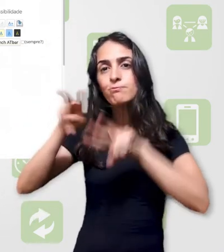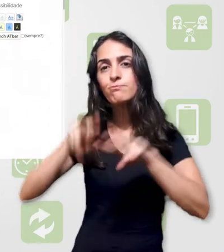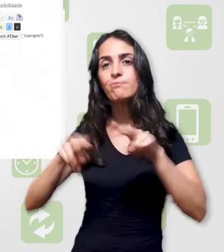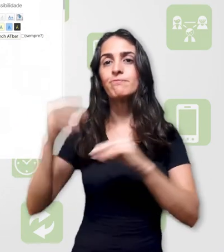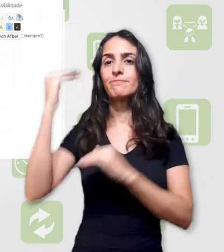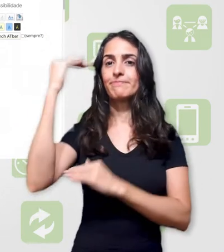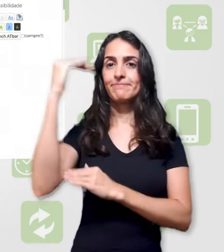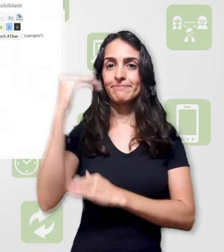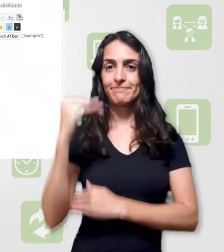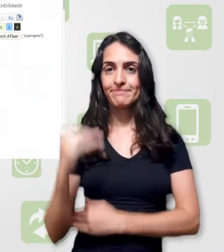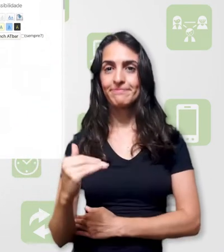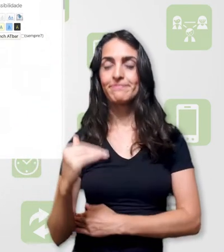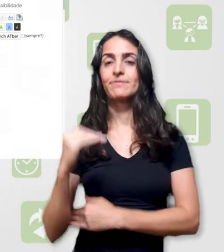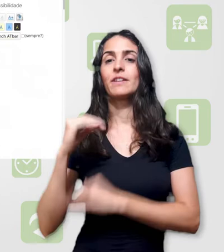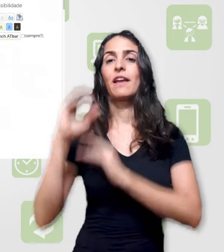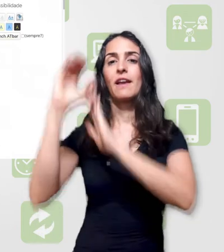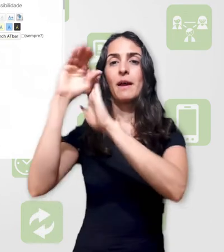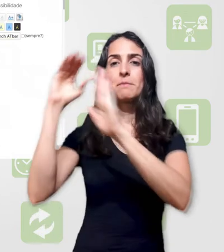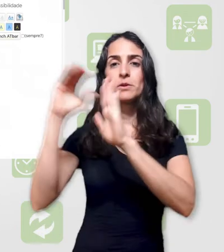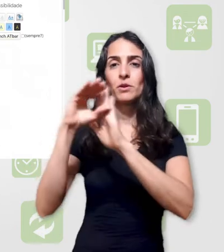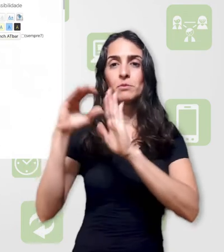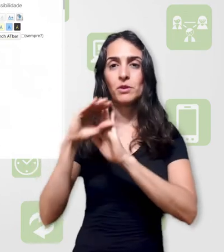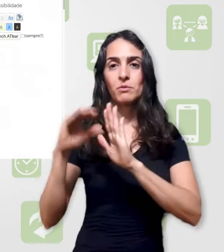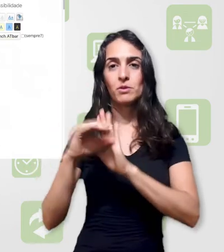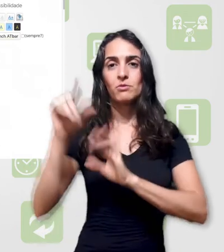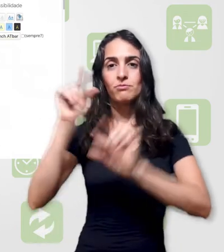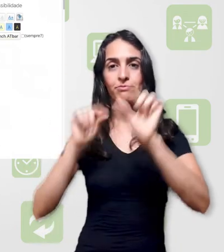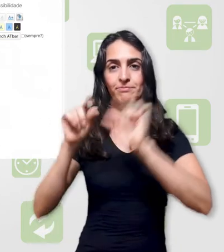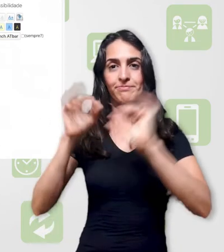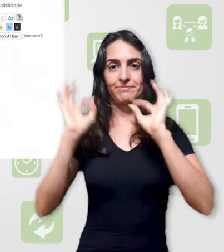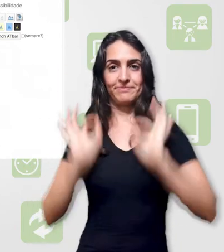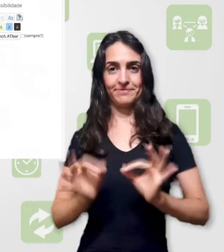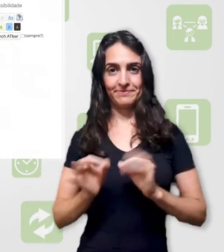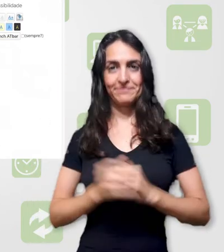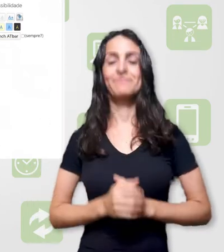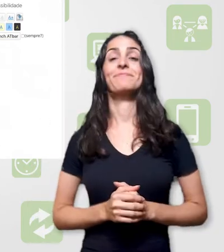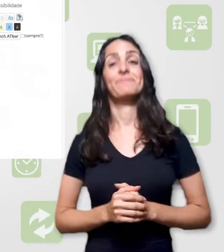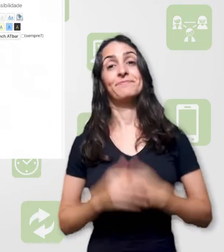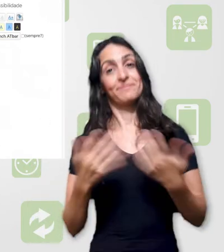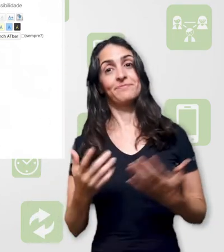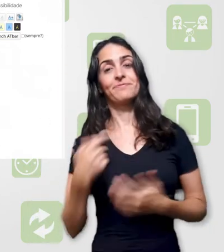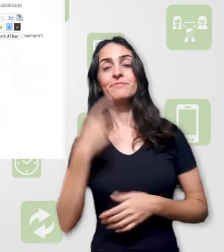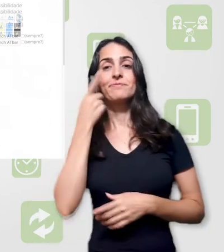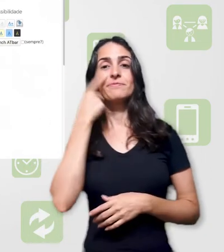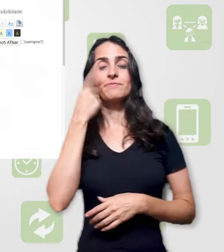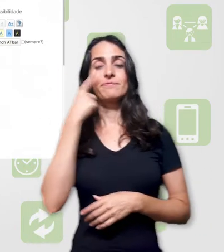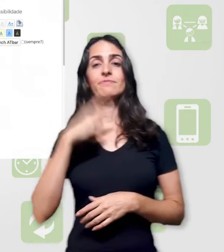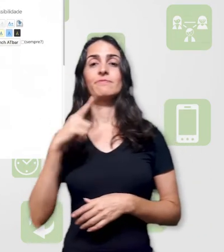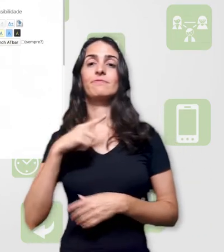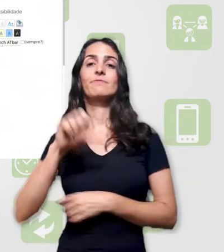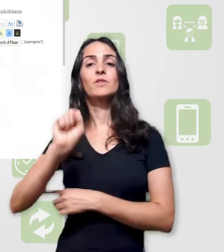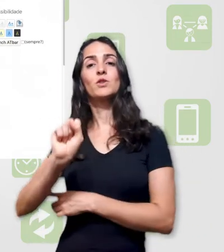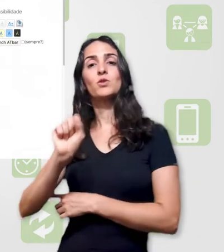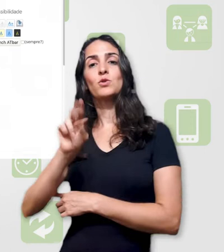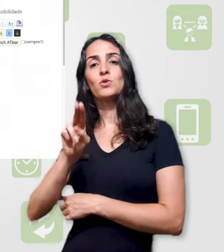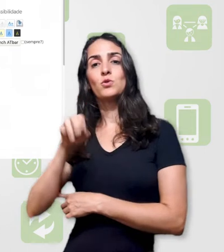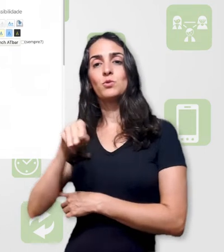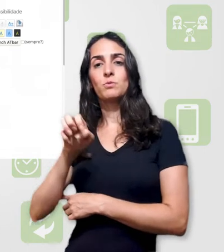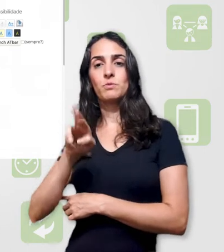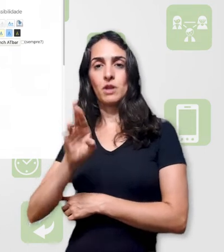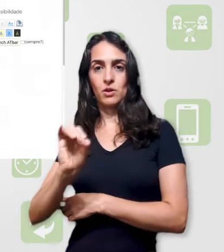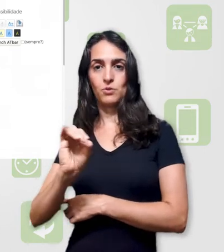clicando nas sessões nos Capítulos e subcapítulos Tá certo então aqui tem um